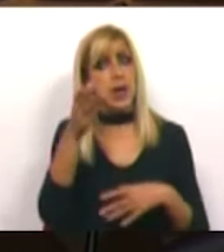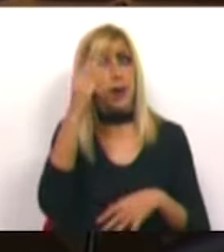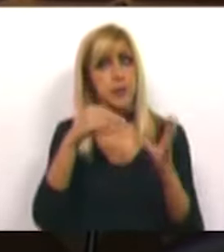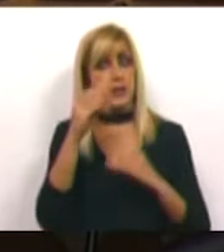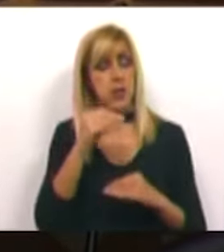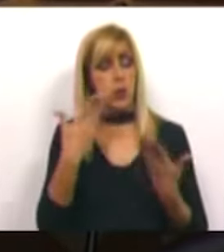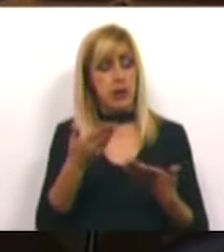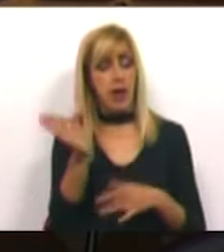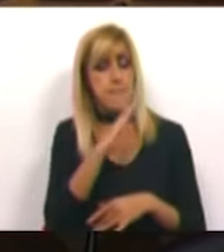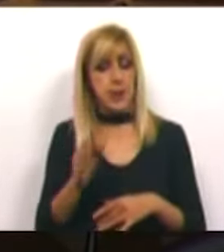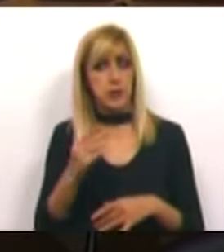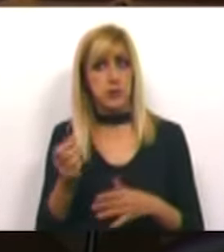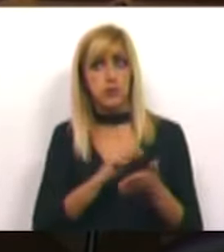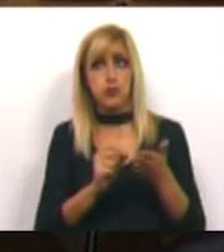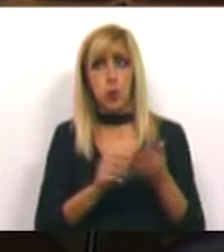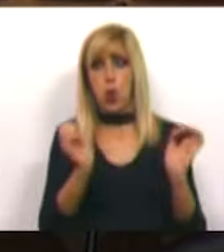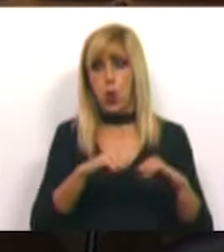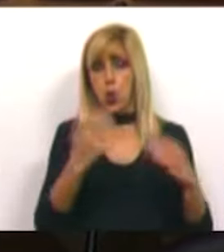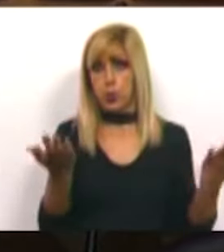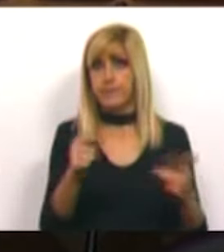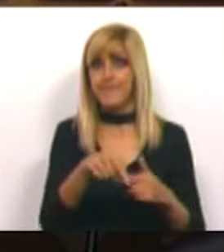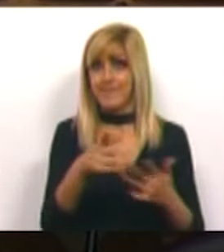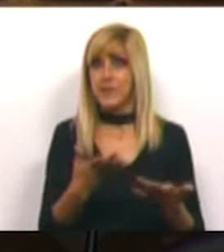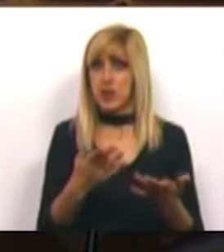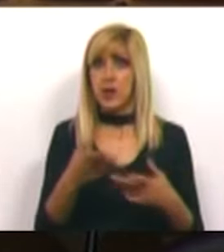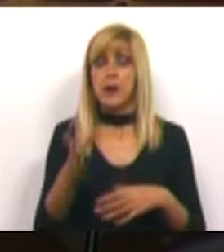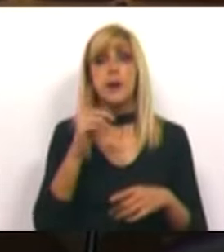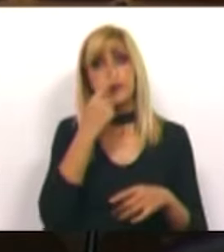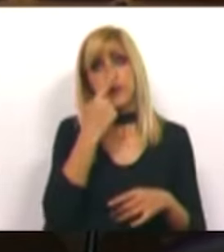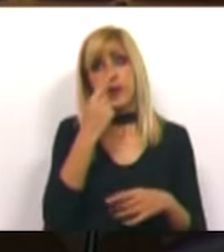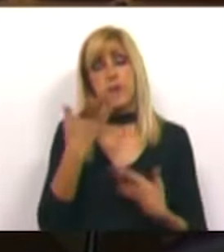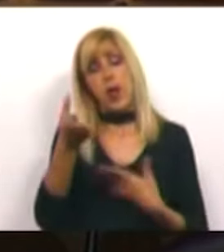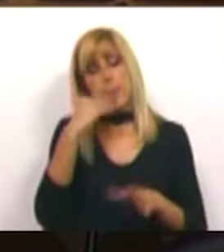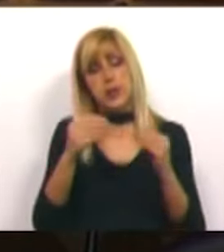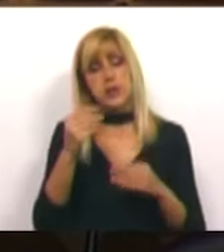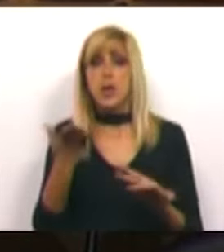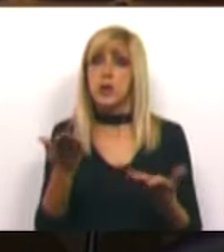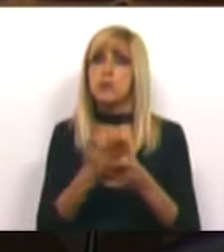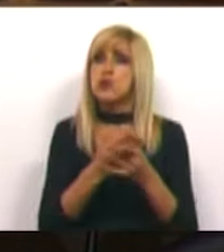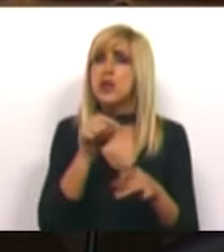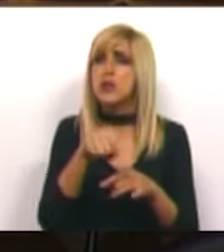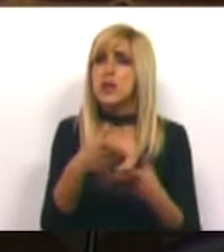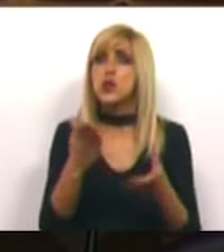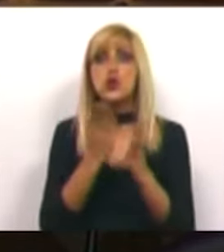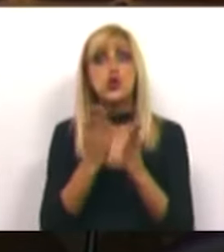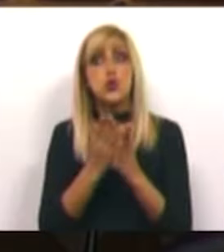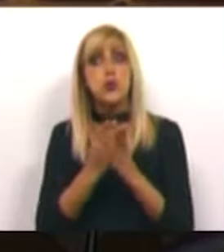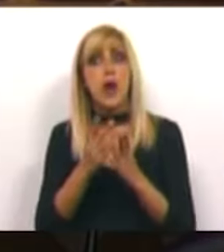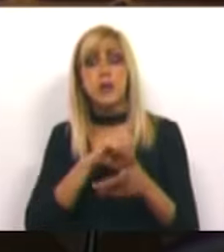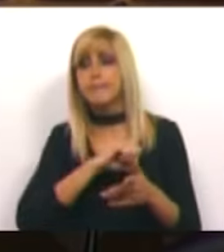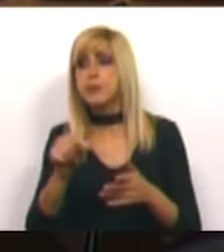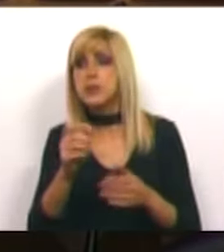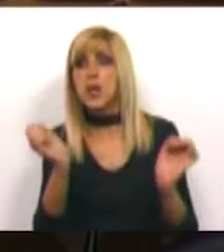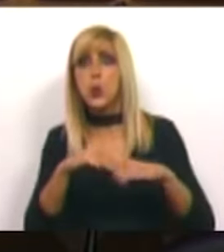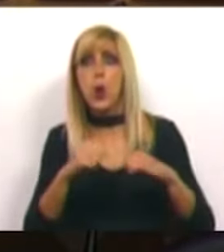quem utiliza a grafia do acordo. É preferível aprender com todo este processo, estudá-lo, sair do acordo